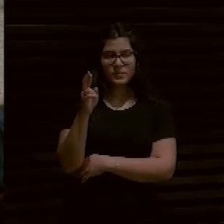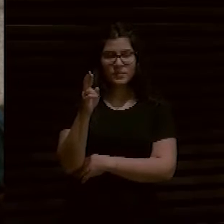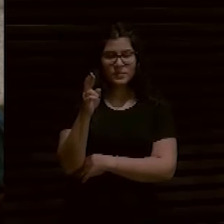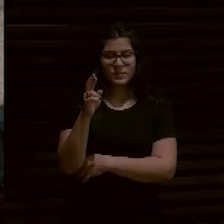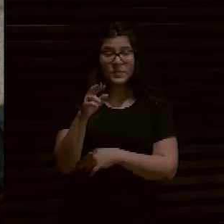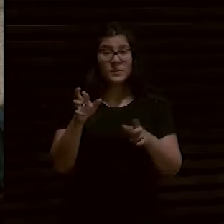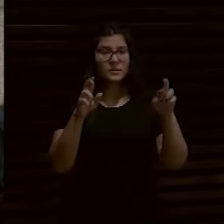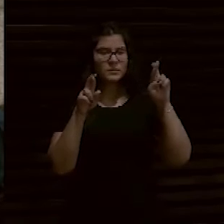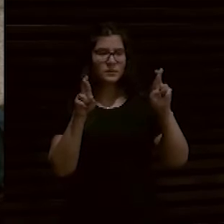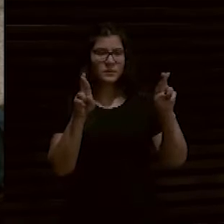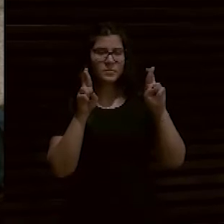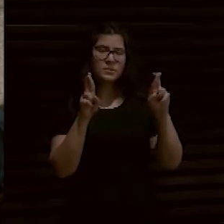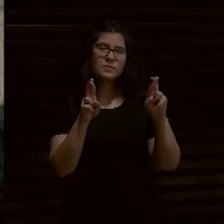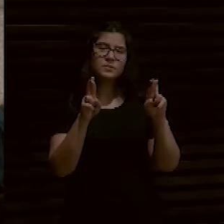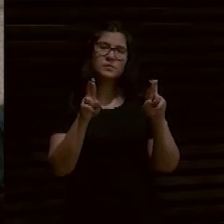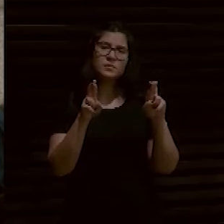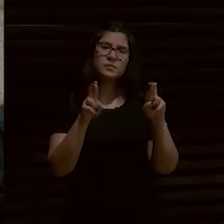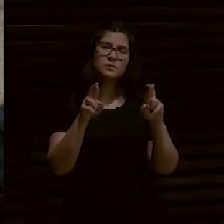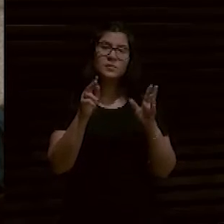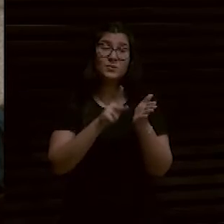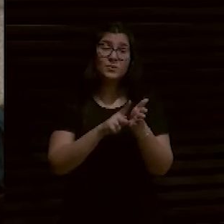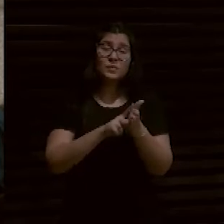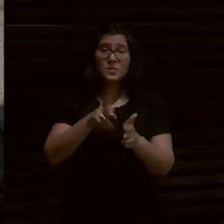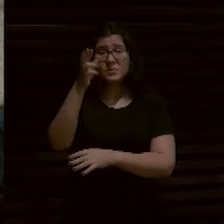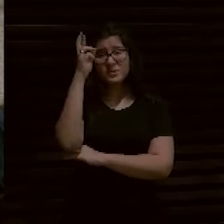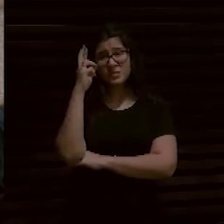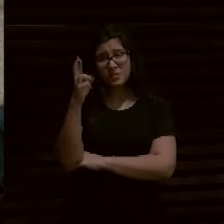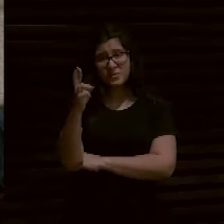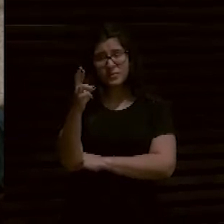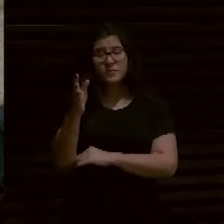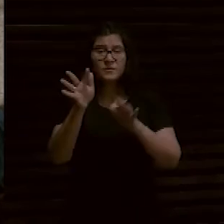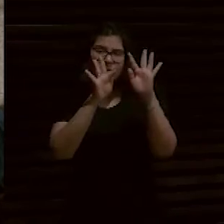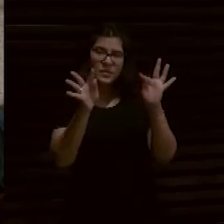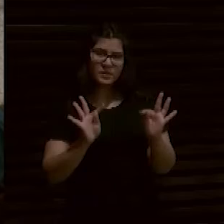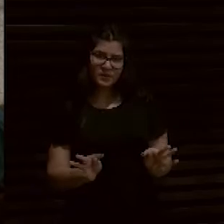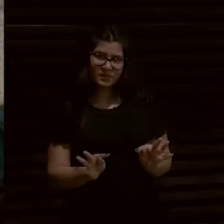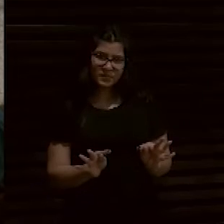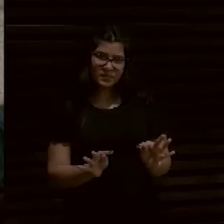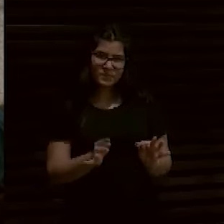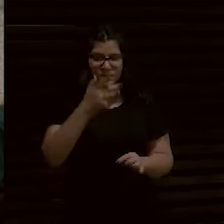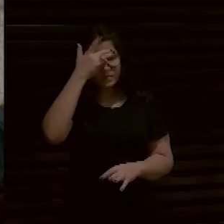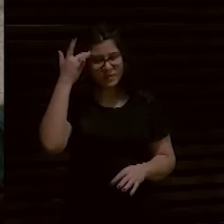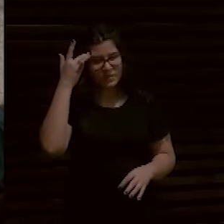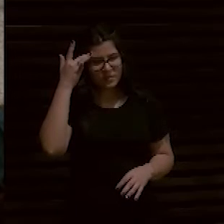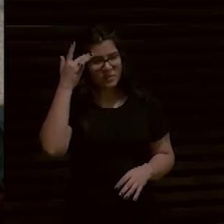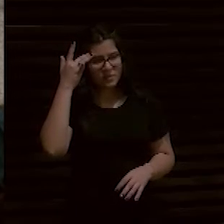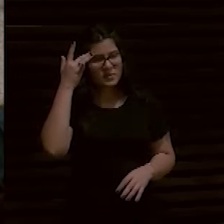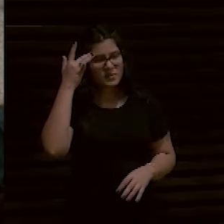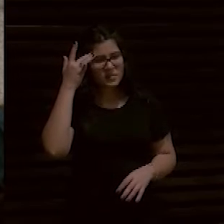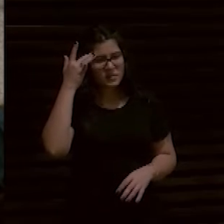cuja esperança é o Senhor. Feliz aquele que se aninha no Senhor e nele